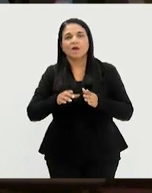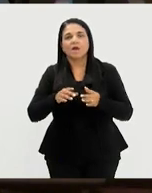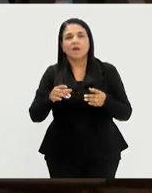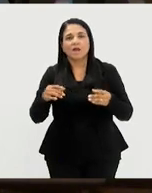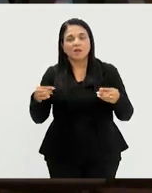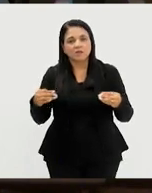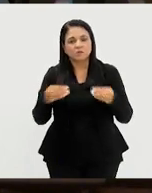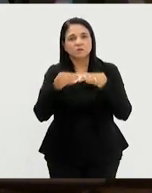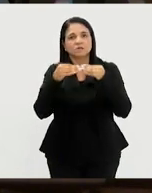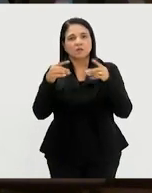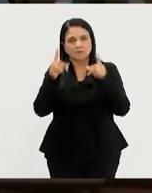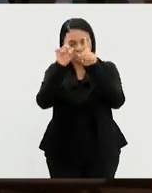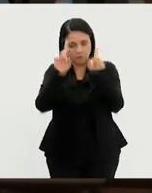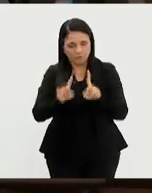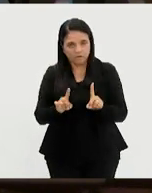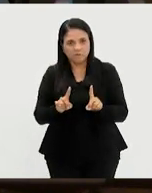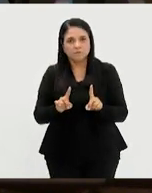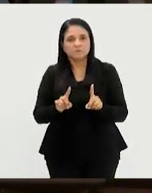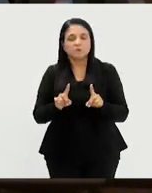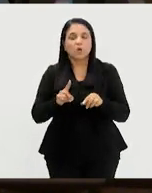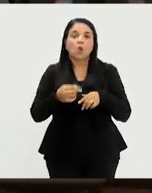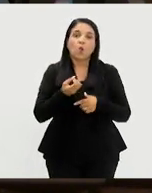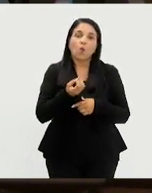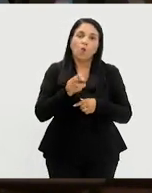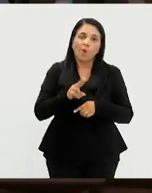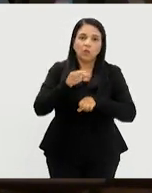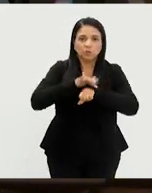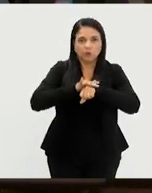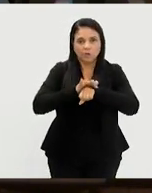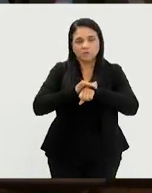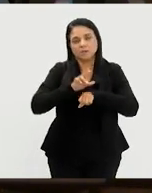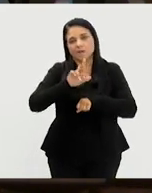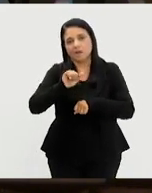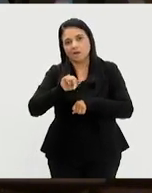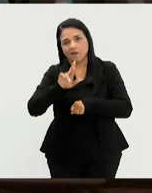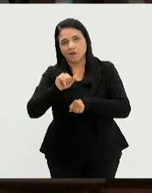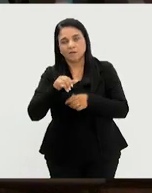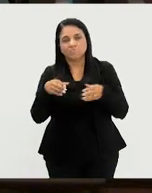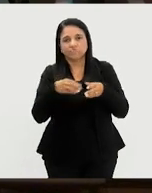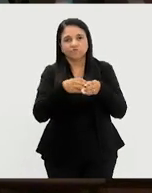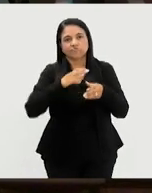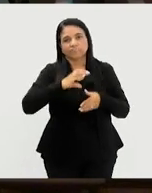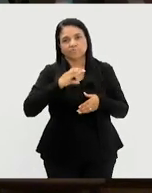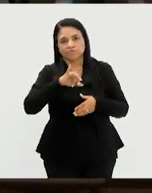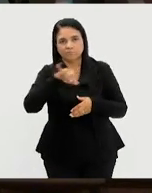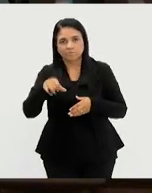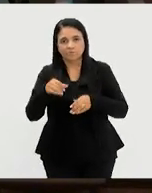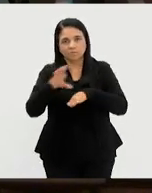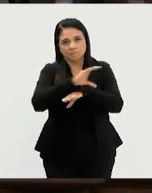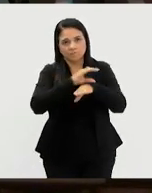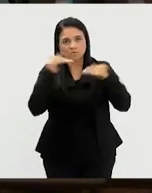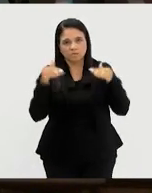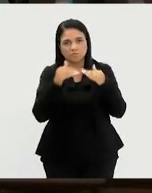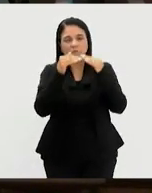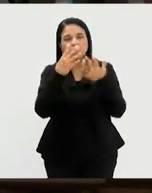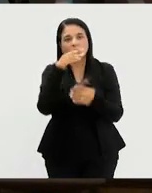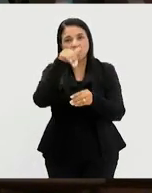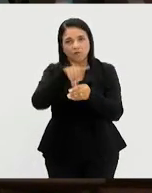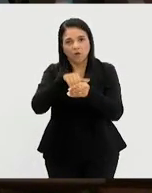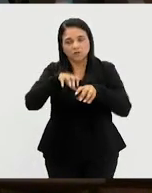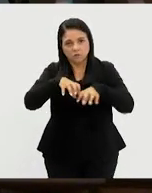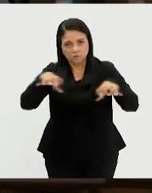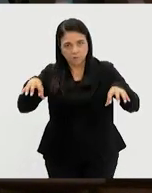deficiência ou Doença Rara pareceres da das comissões de constituição e justiça pela constitucionalidade com voto em separado